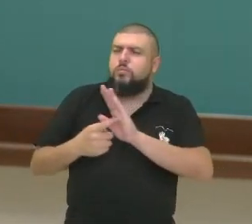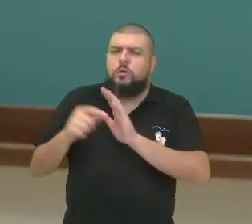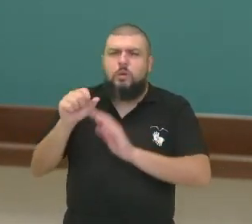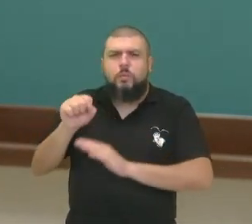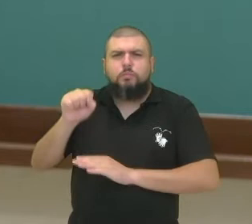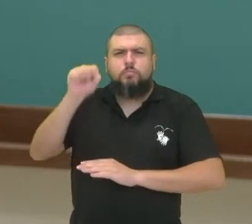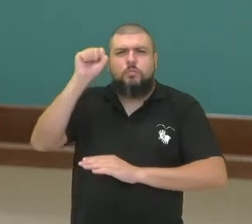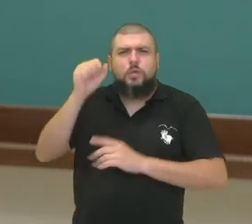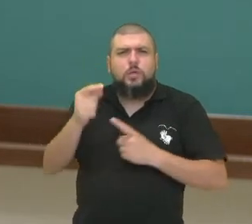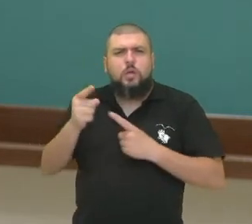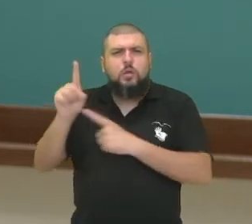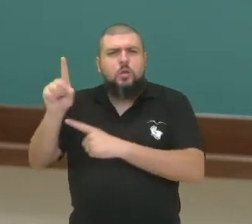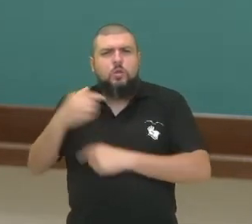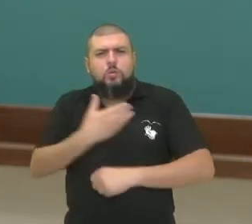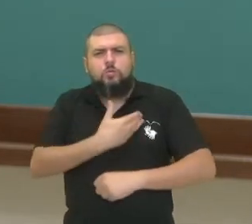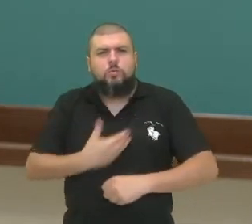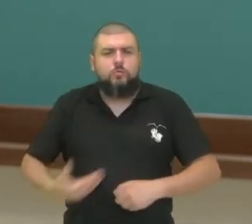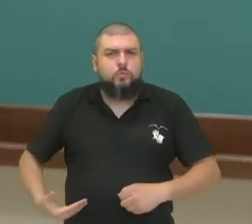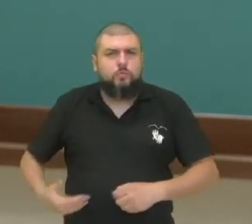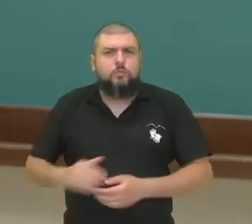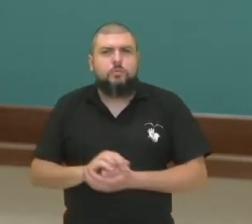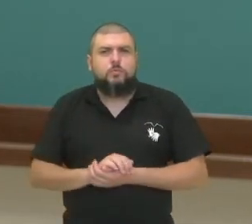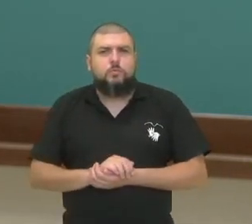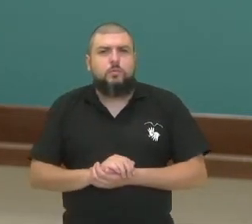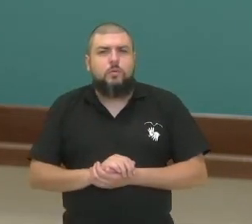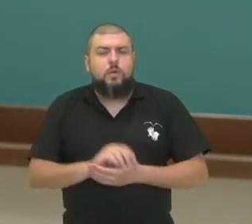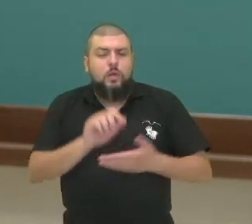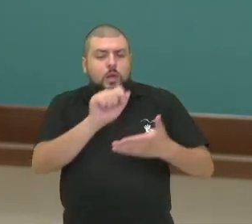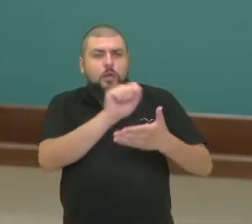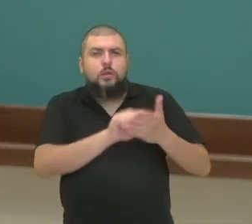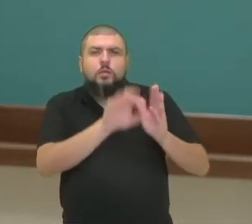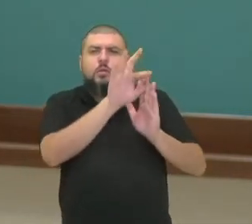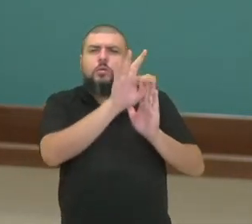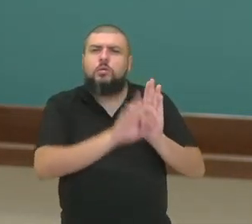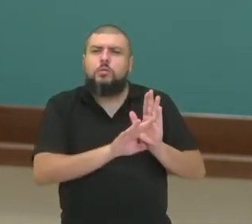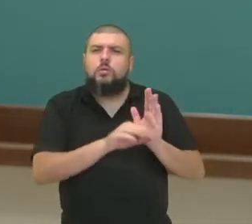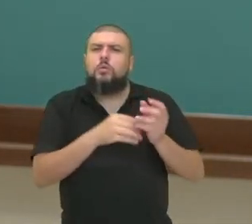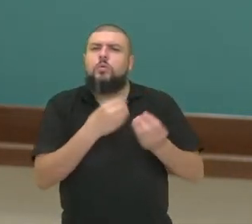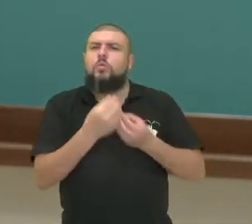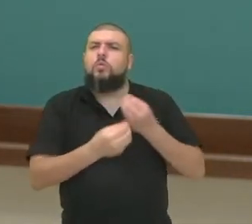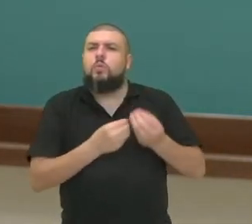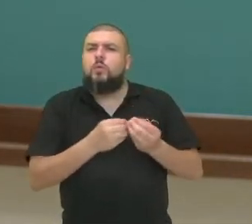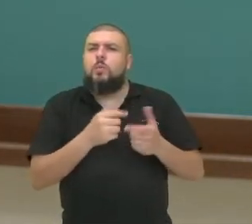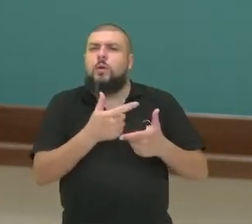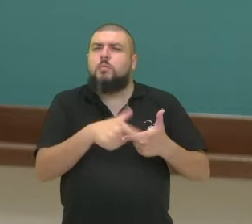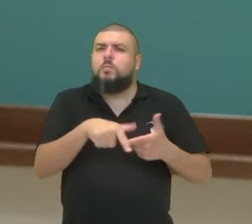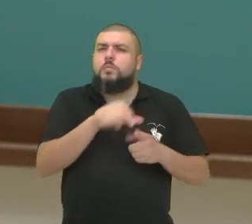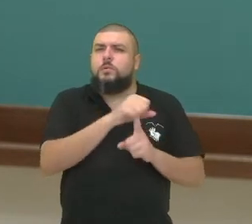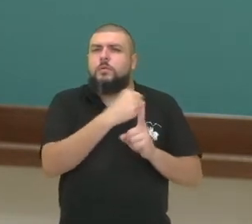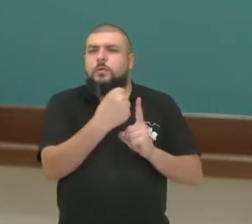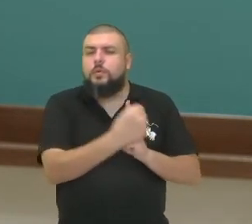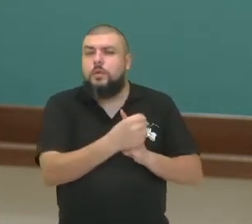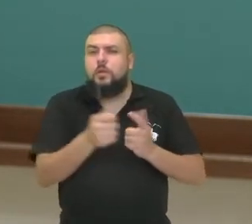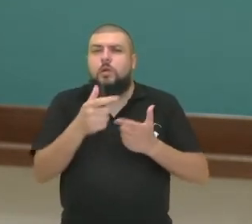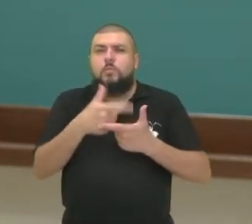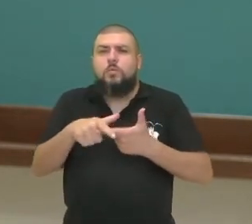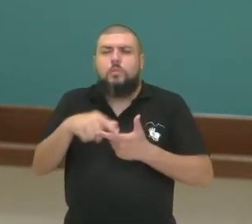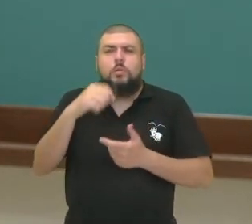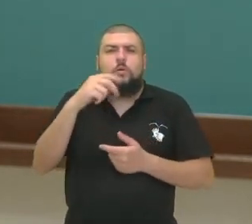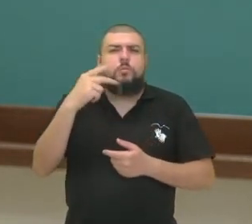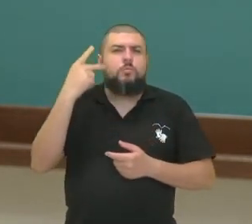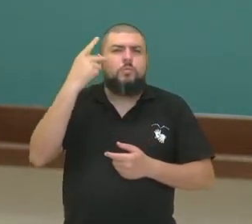protesto abordavam problemas sociais, abordavam problemas econômicos, abordavam problemas políticos e expressavam o ideal de construir uma sociedade